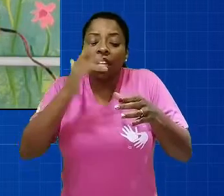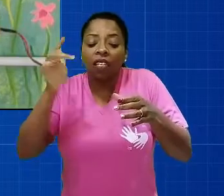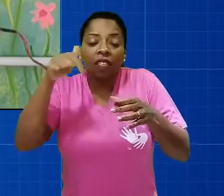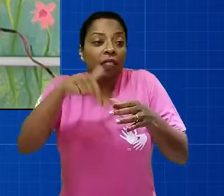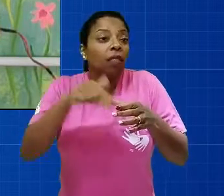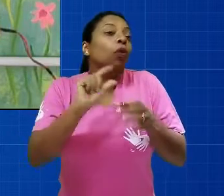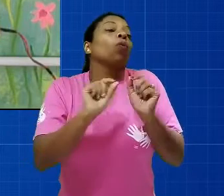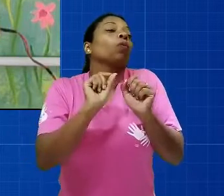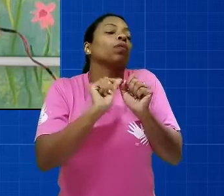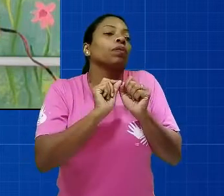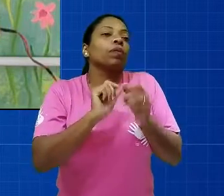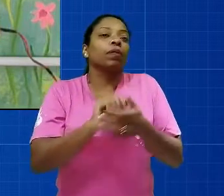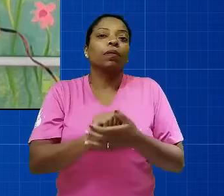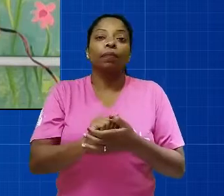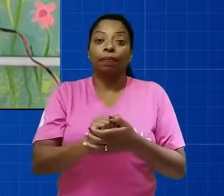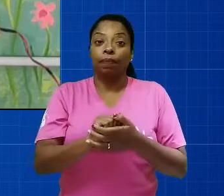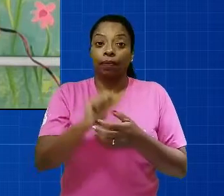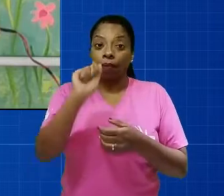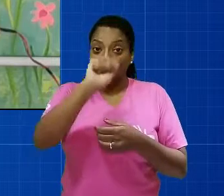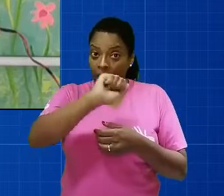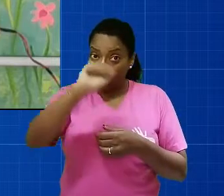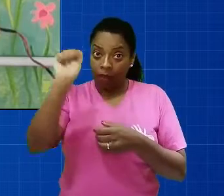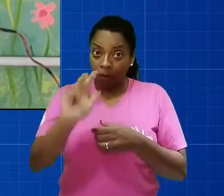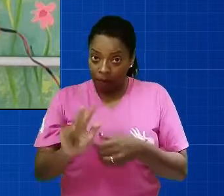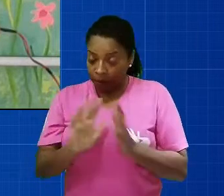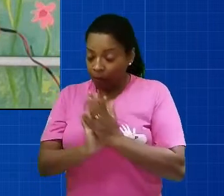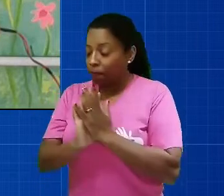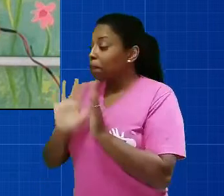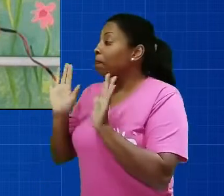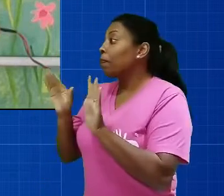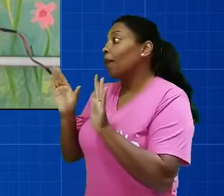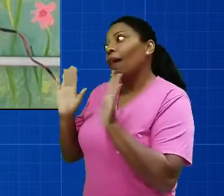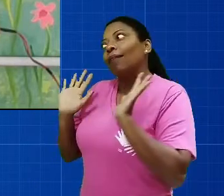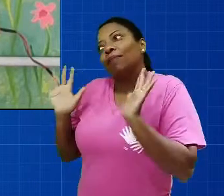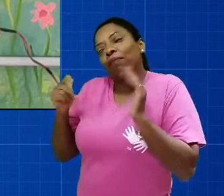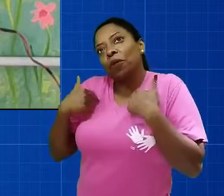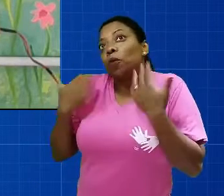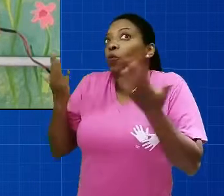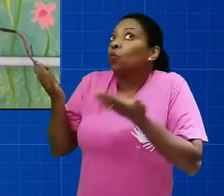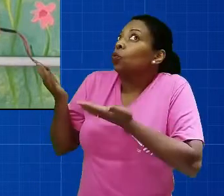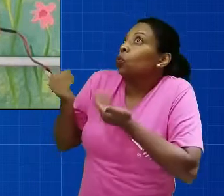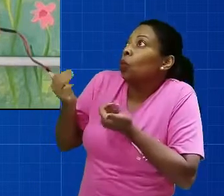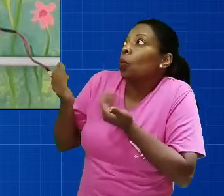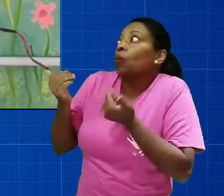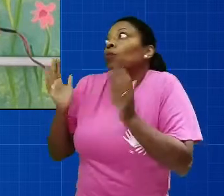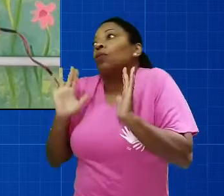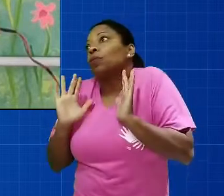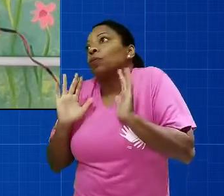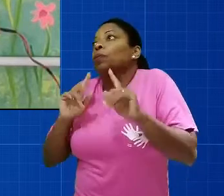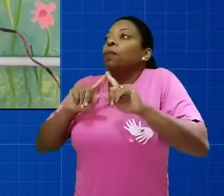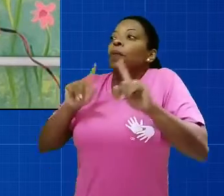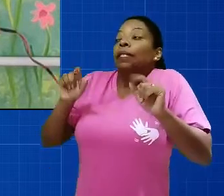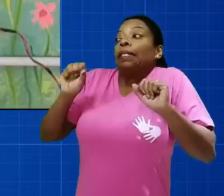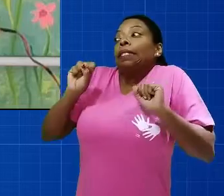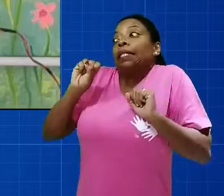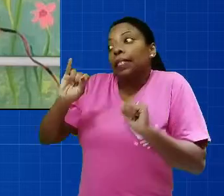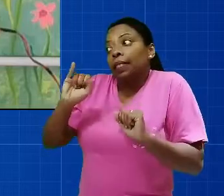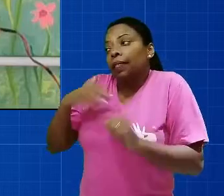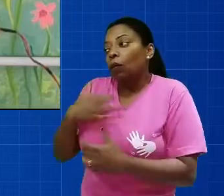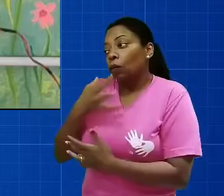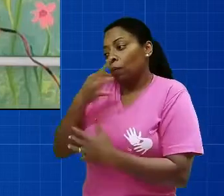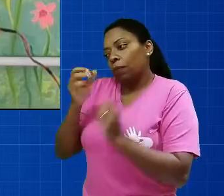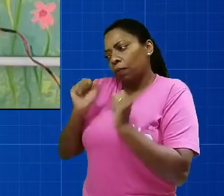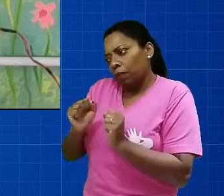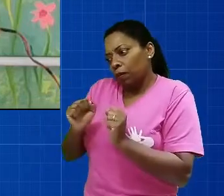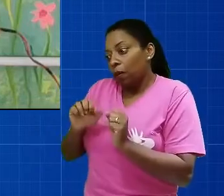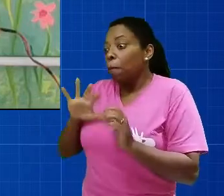A irmã respondeu: bom, mestre, Ai, se eu fosse o senhor,